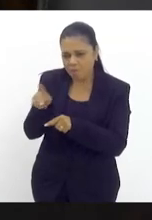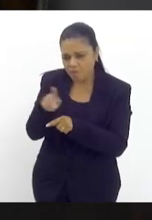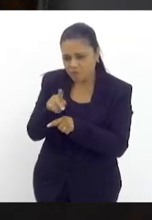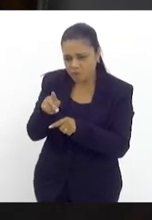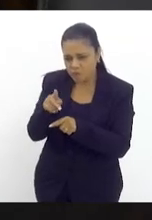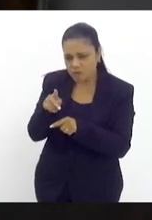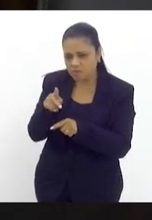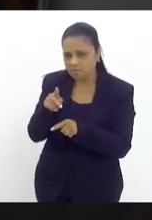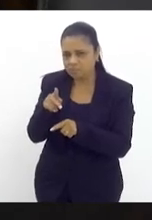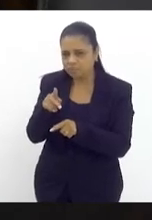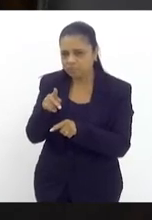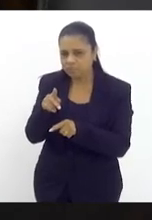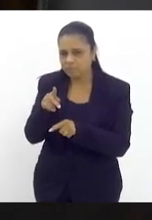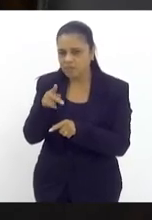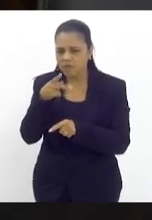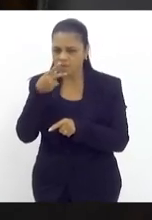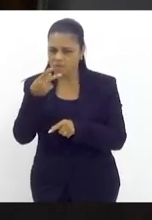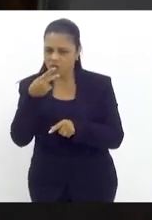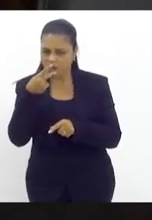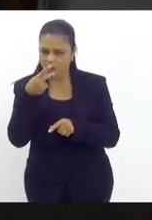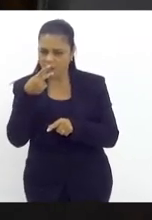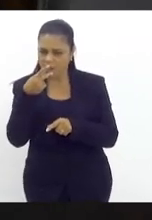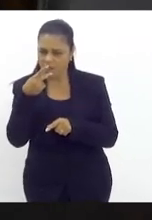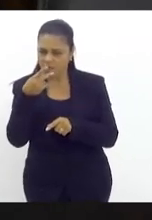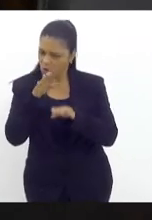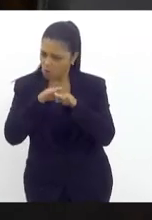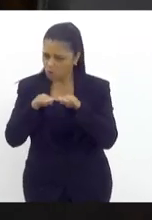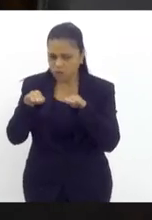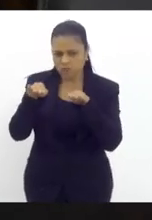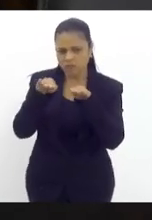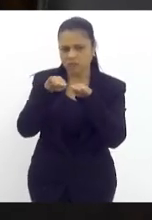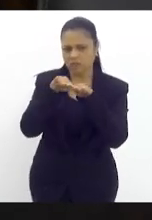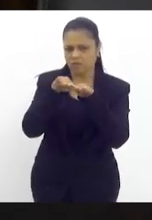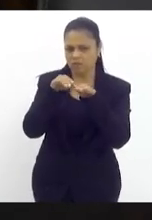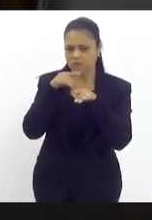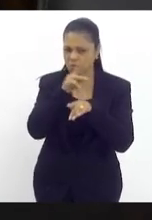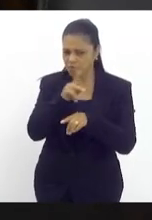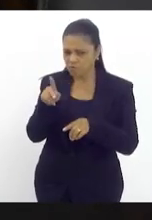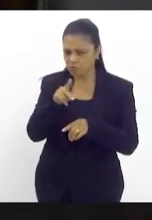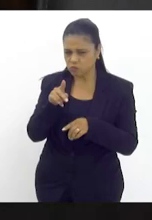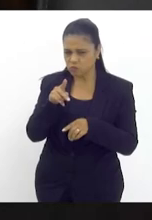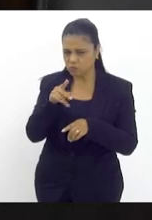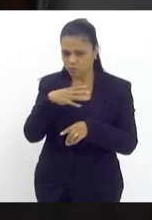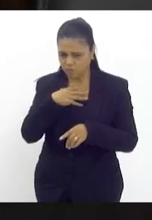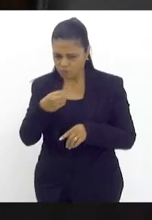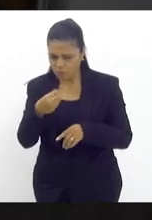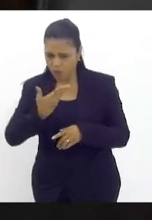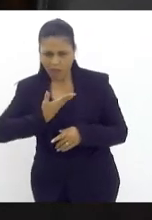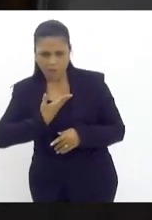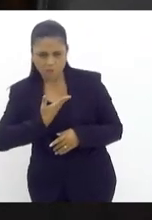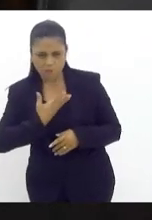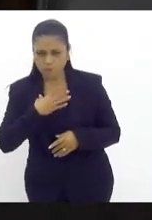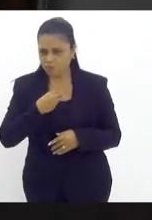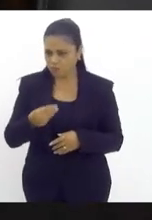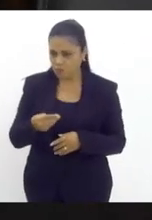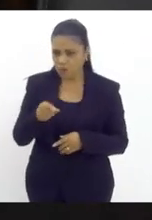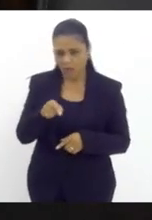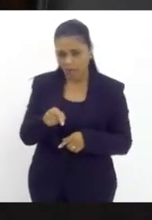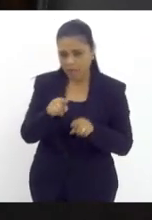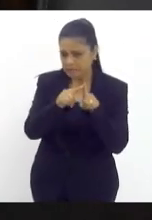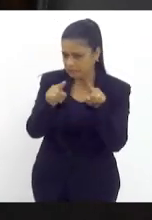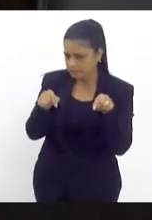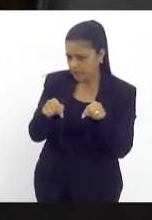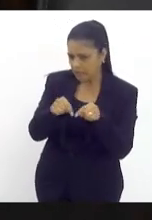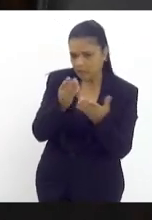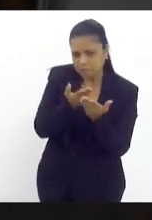fala? É esse o nível da professora do meu filho? Esses são os coleguinhas do meu filho? É isso que se fala em sala de